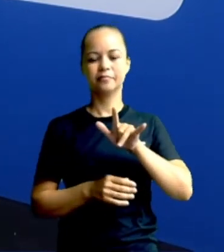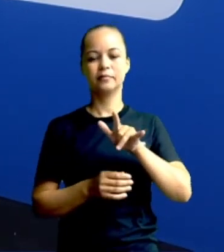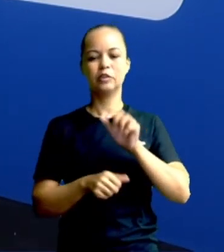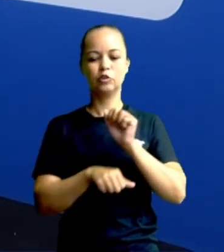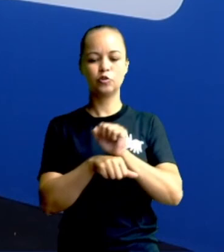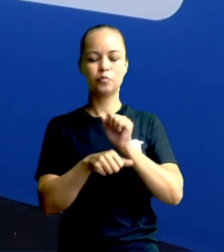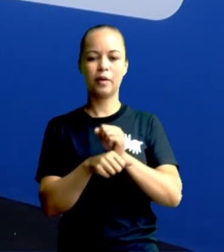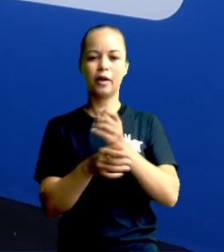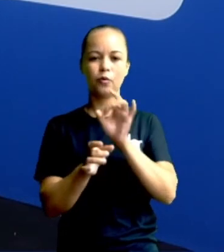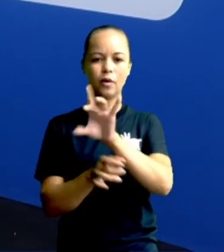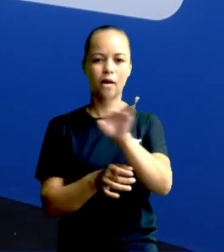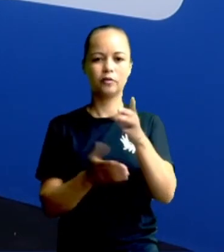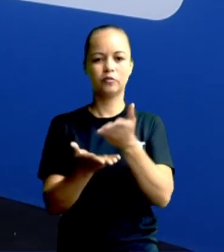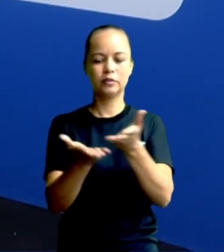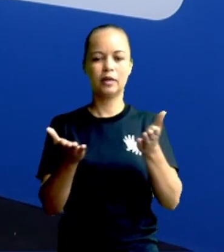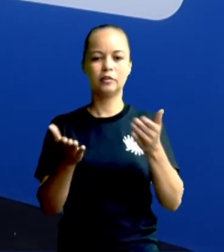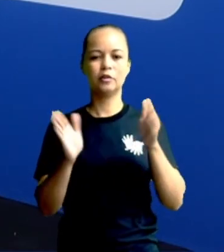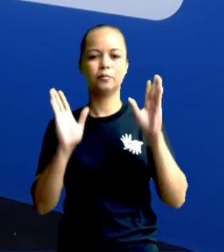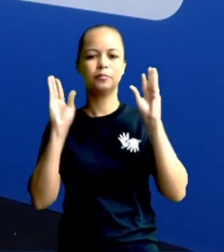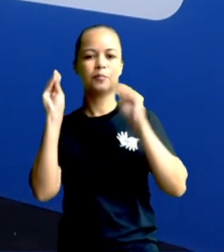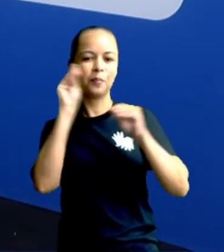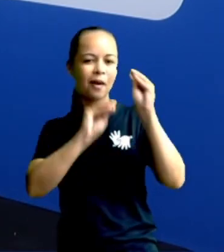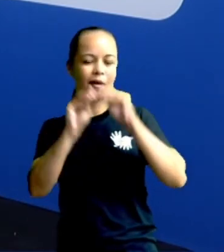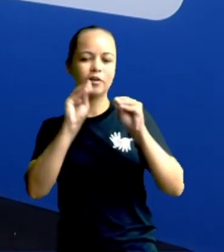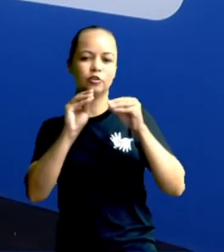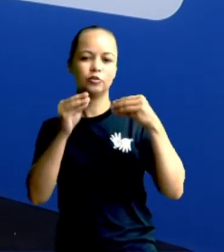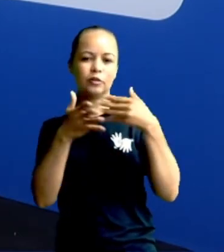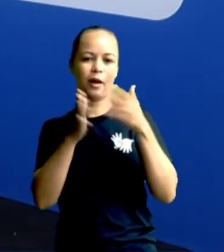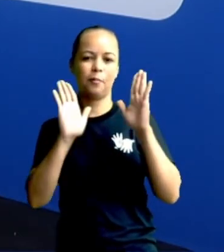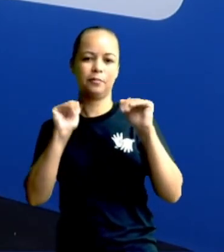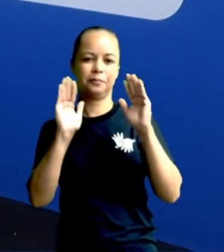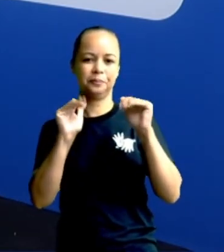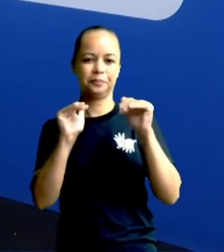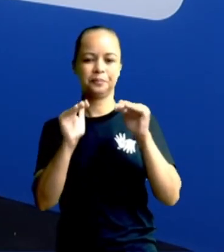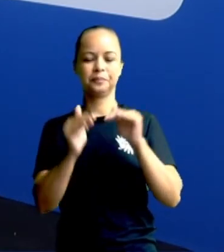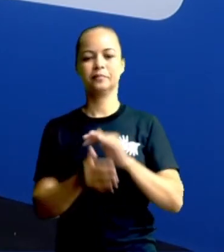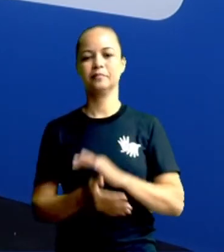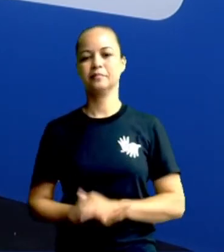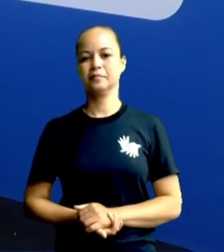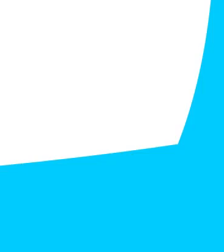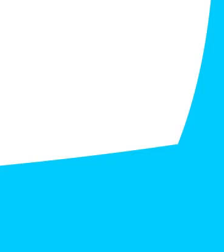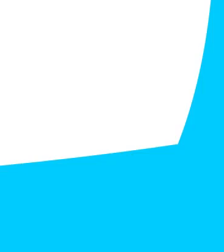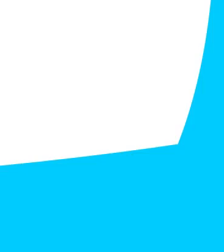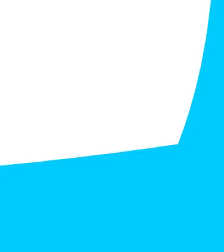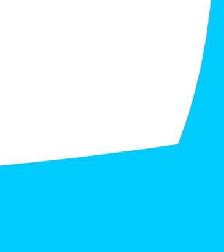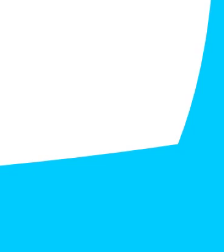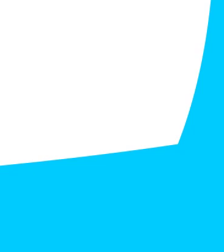eu espero vocês na próxima aula. Beijos e até a próxima. Tchau, tchau.